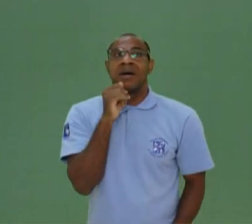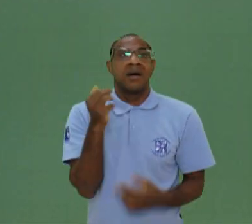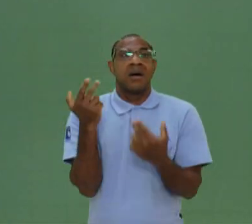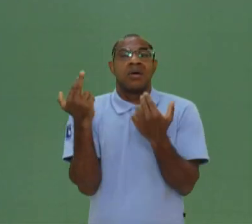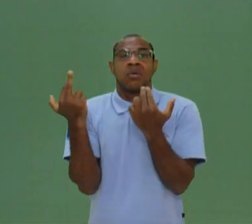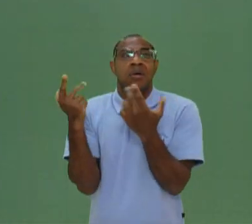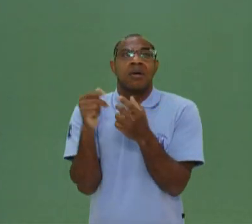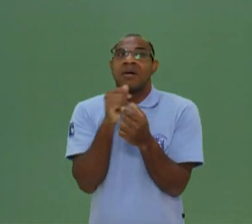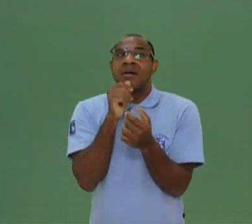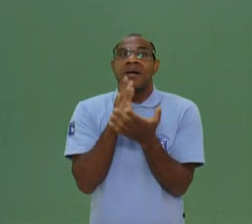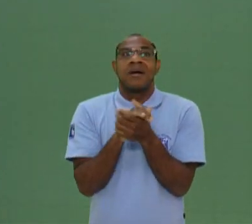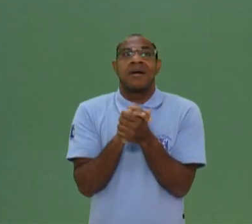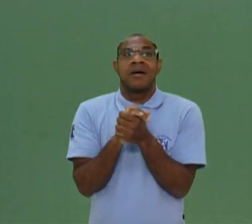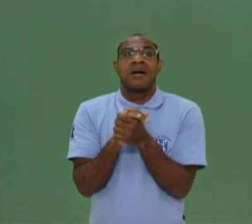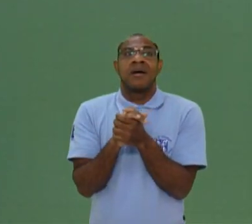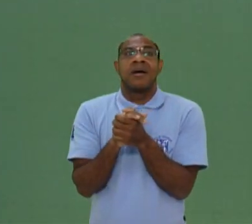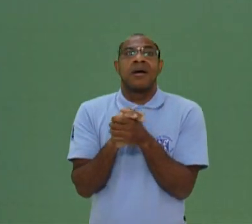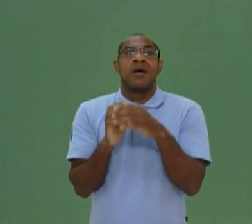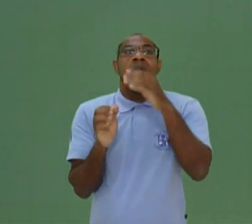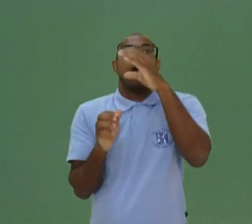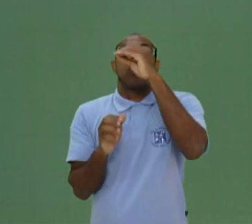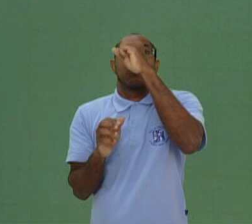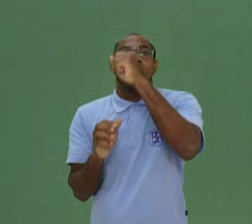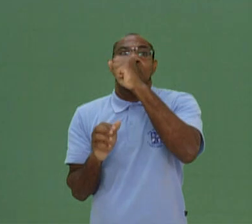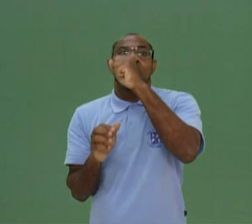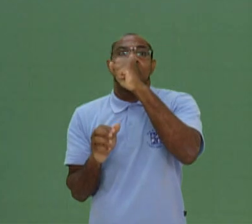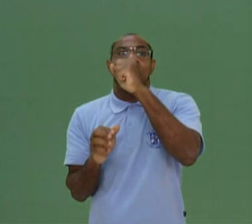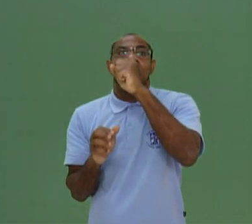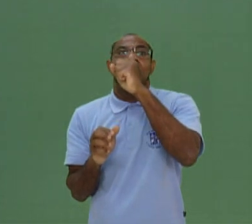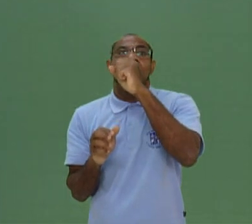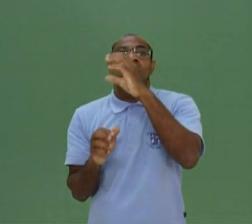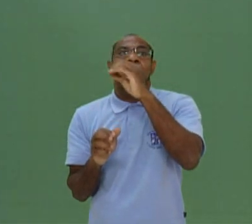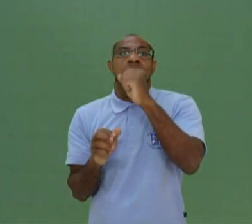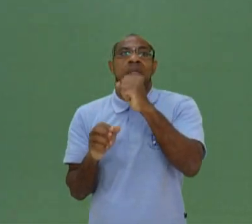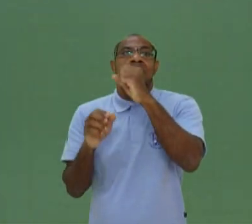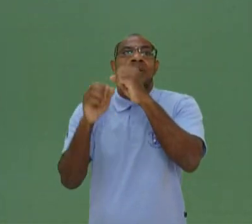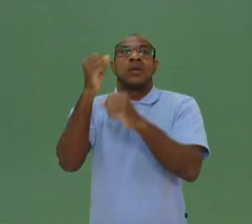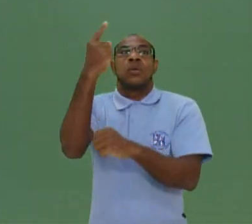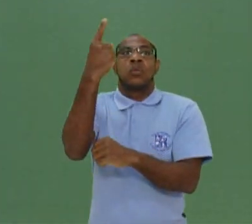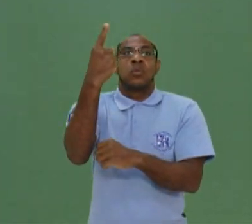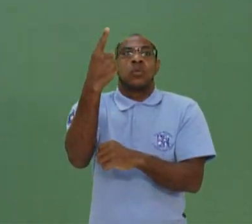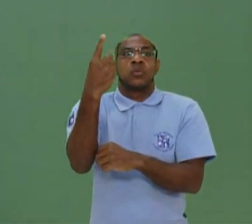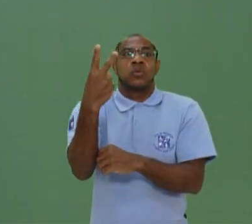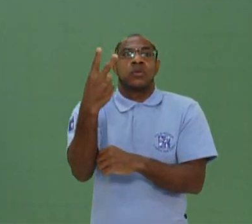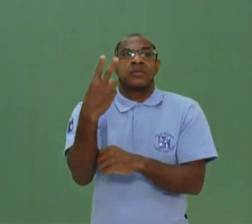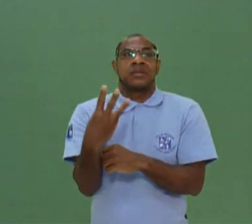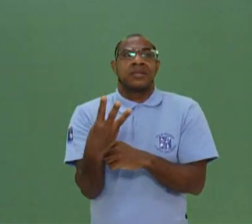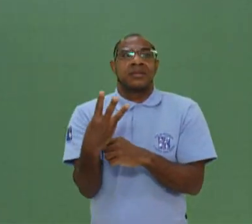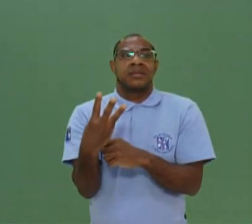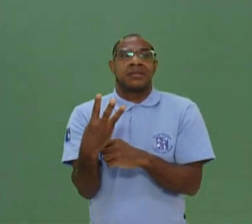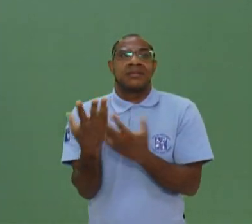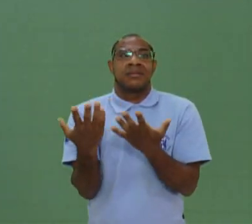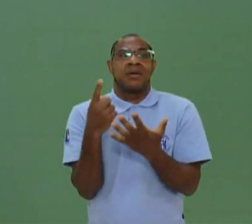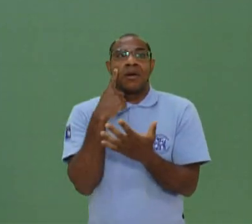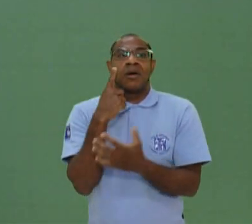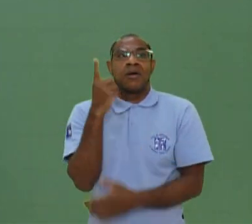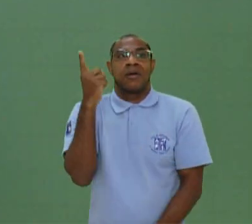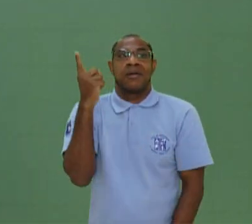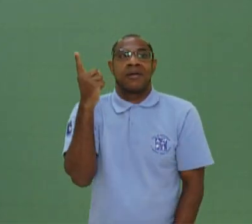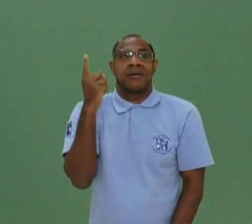mesma. Aí vem cosseno, θ1, θ2, θn, ou seja, quantos forem necessários. Então,